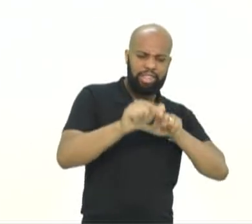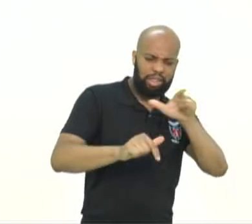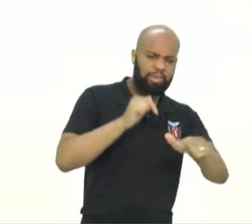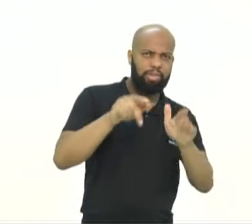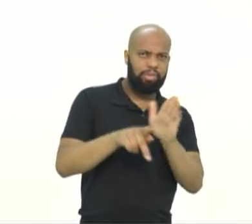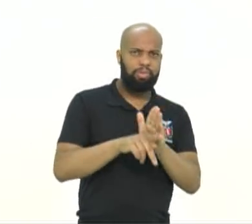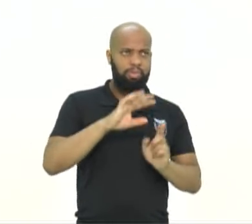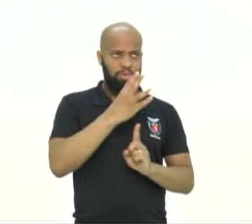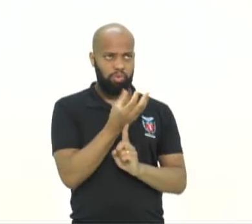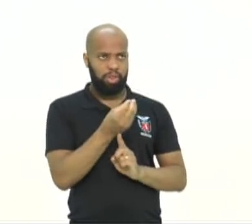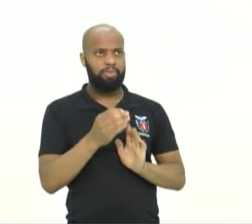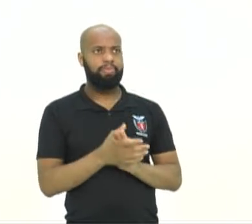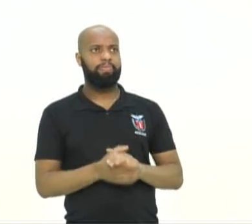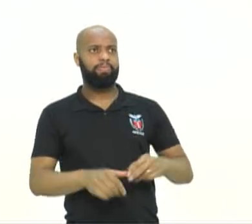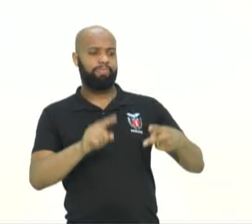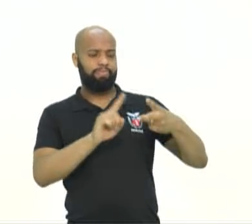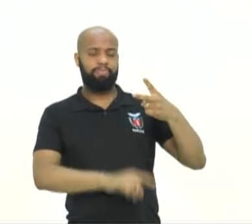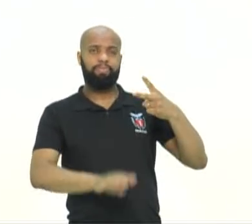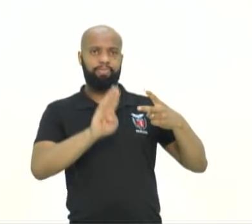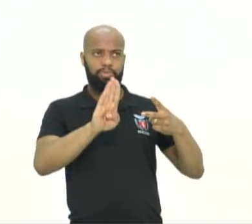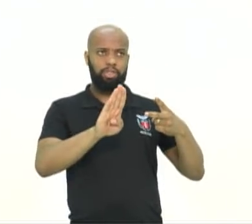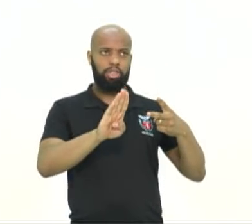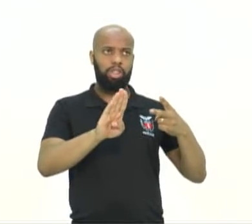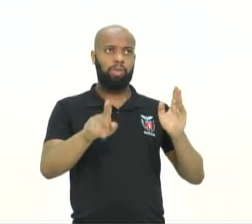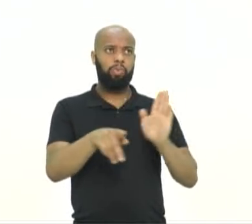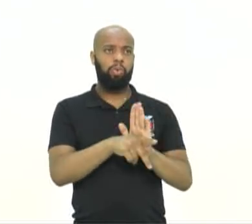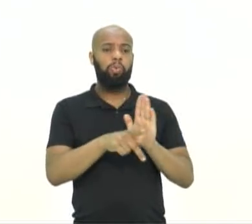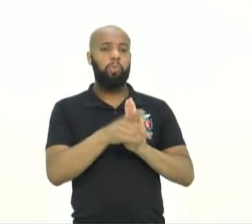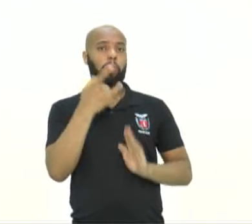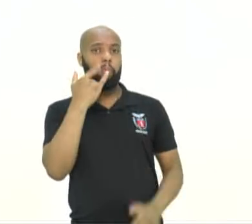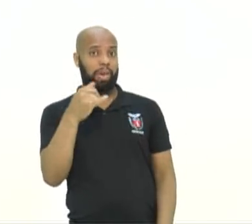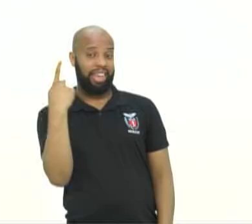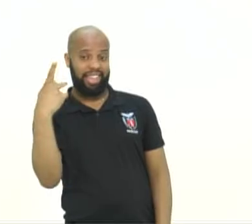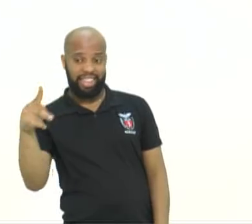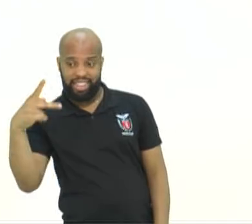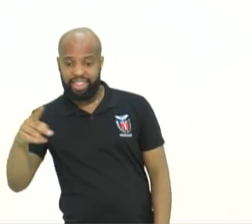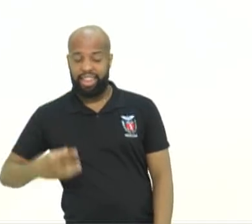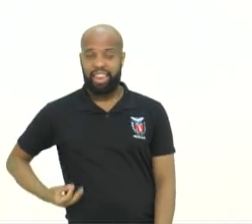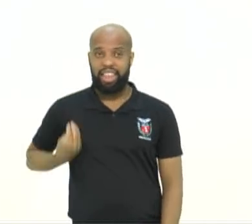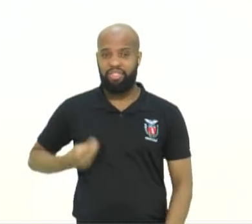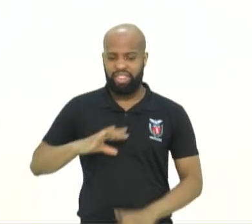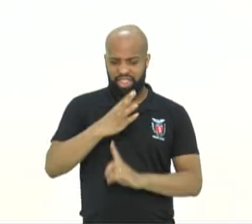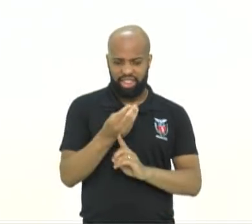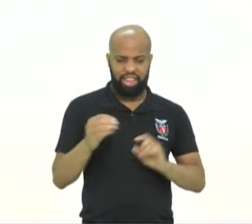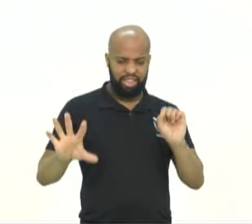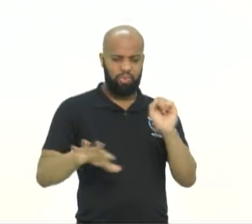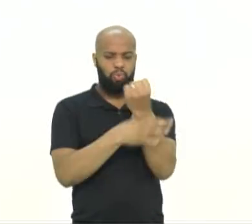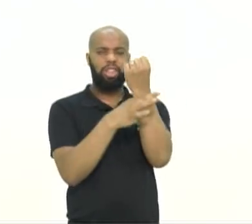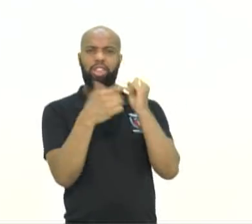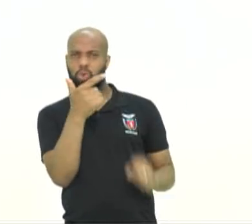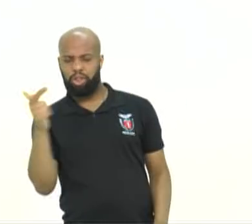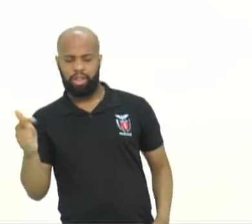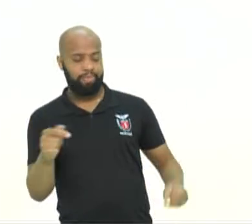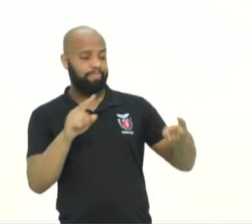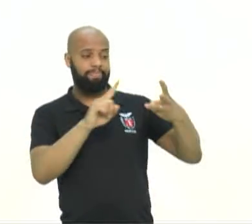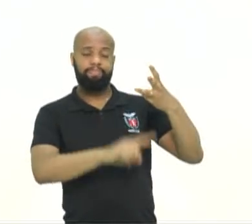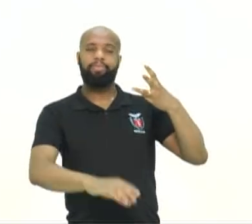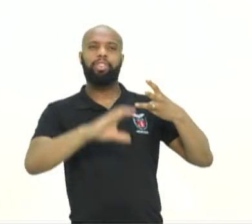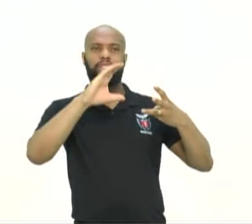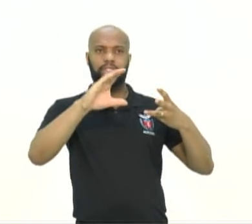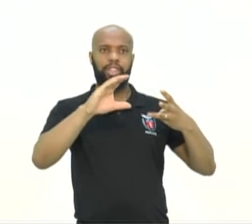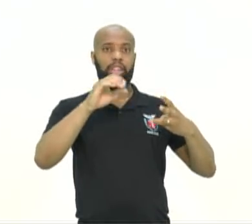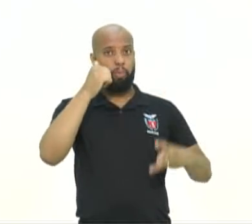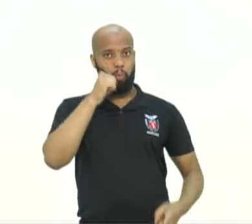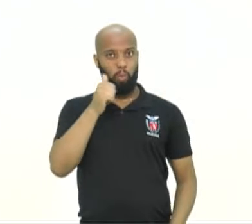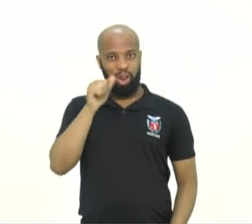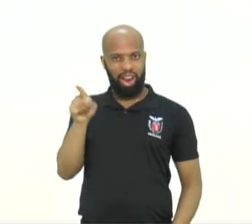de uma correta. Letra B, para o pai de Sheila, viver de arte não traz segurança? Letra C,